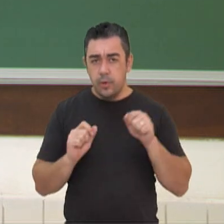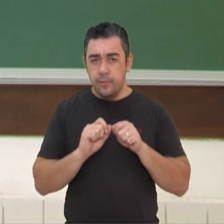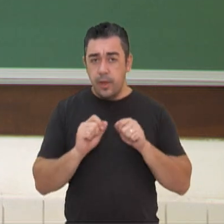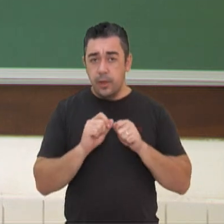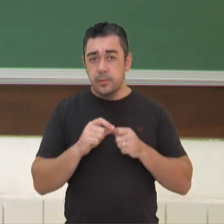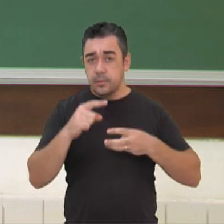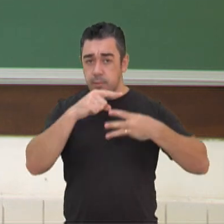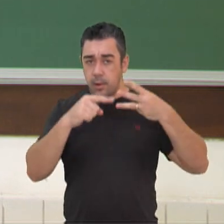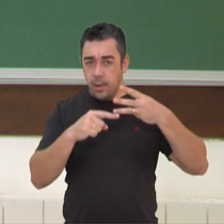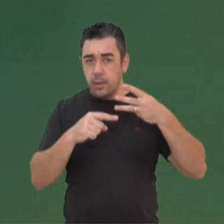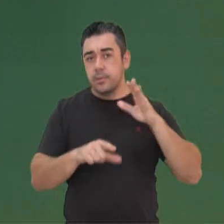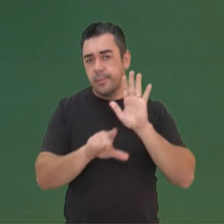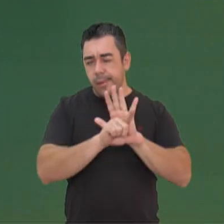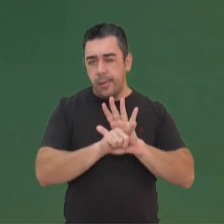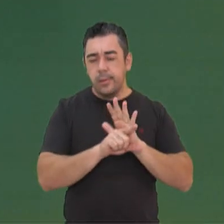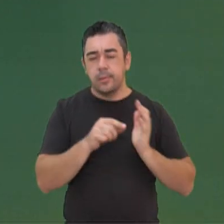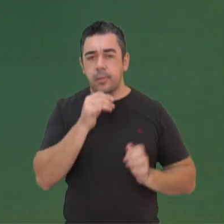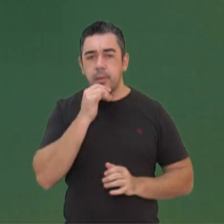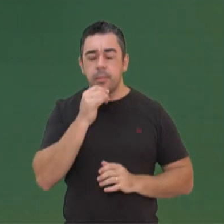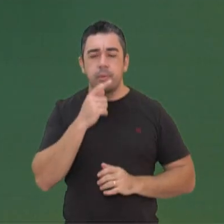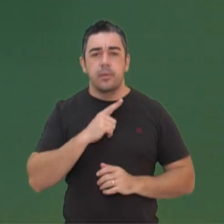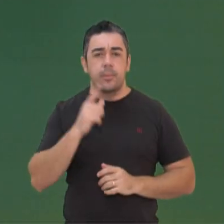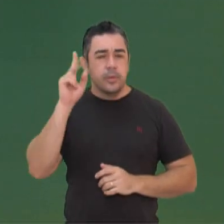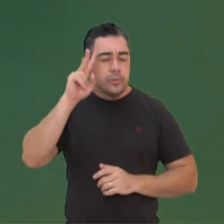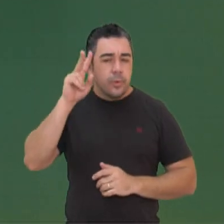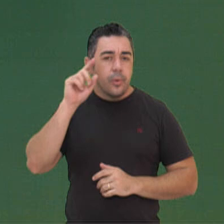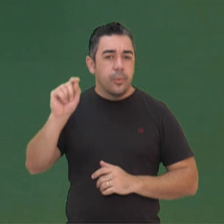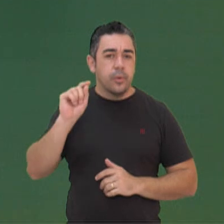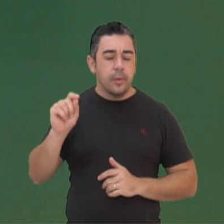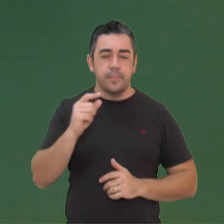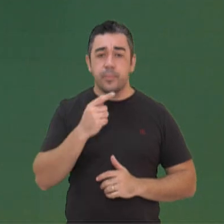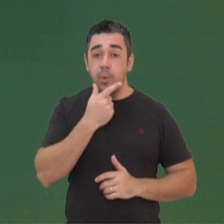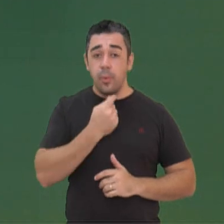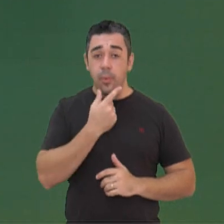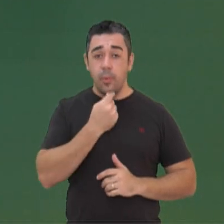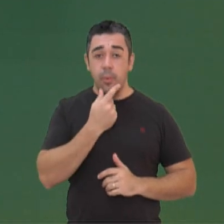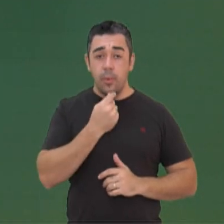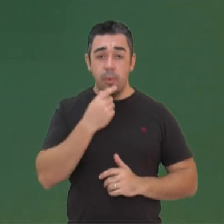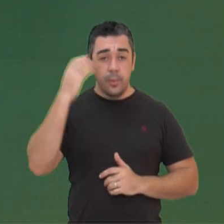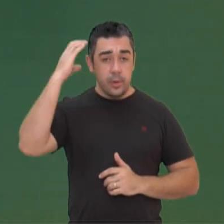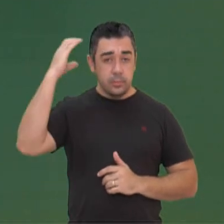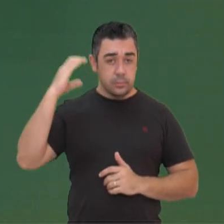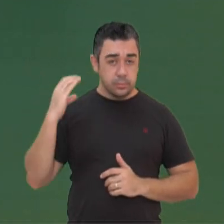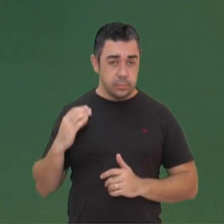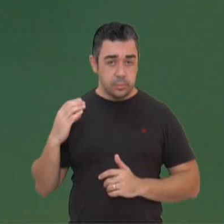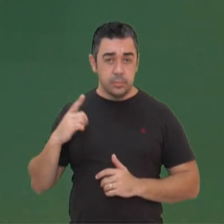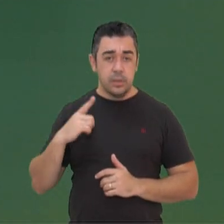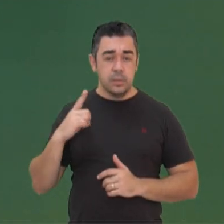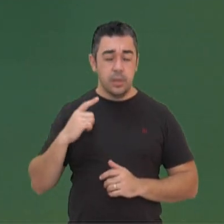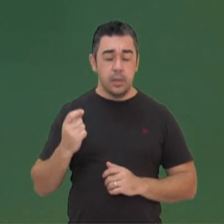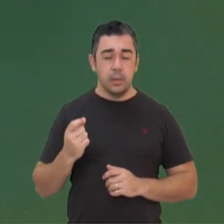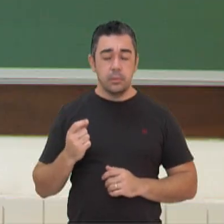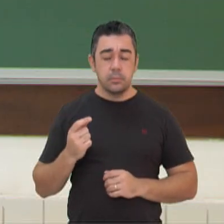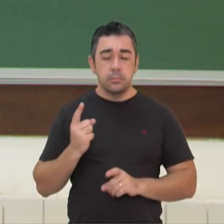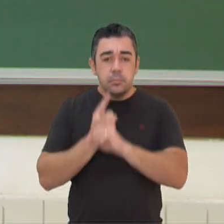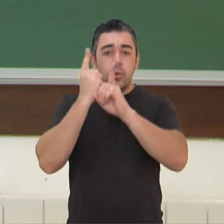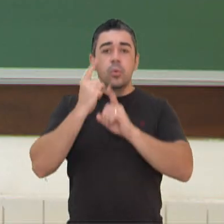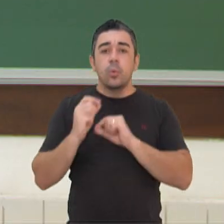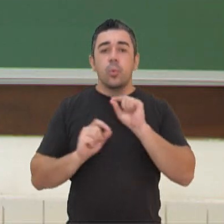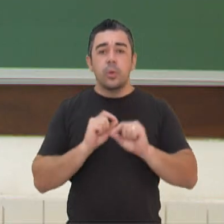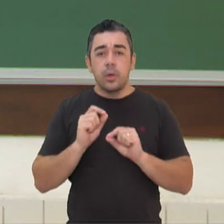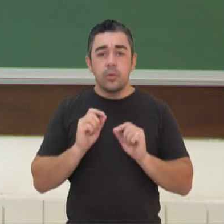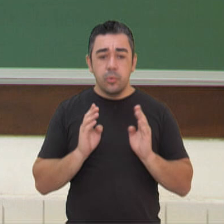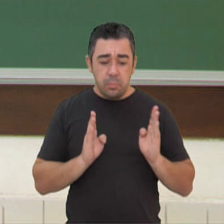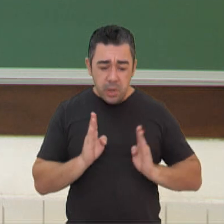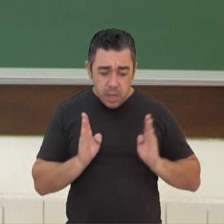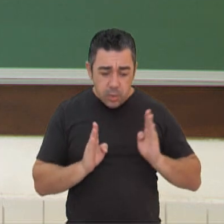Newton. Existe uma lenda que ele criou a teoria da gravitação universal numa época